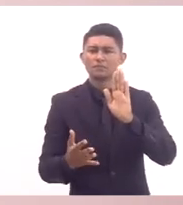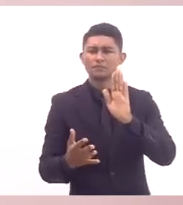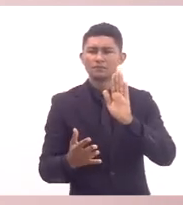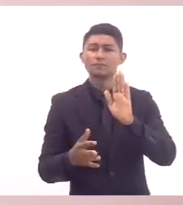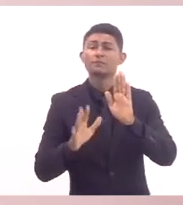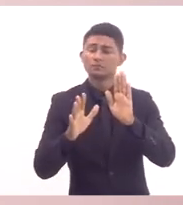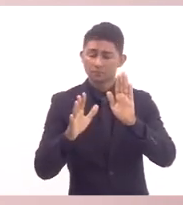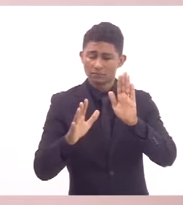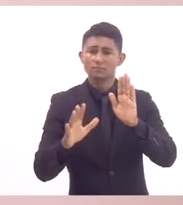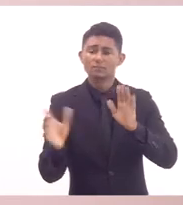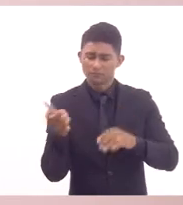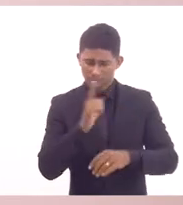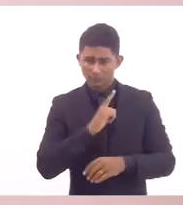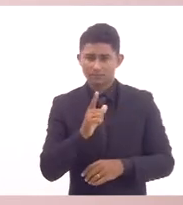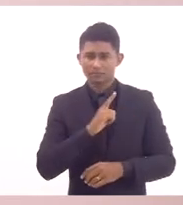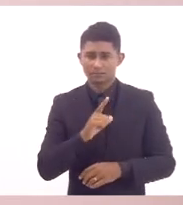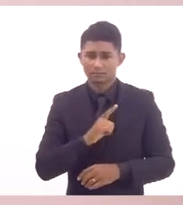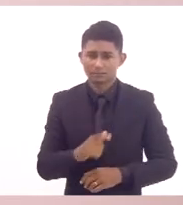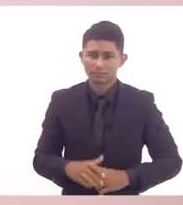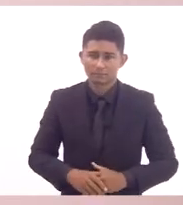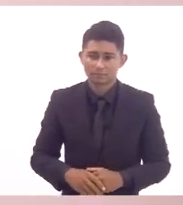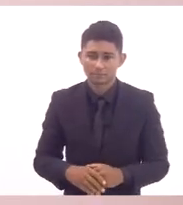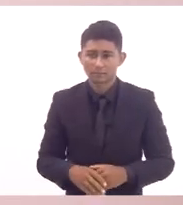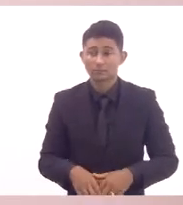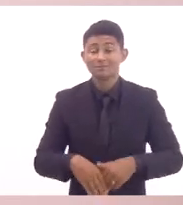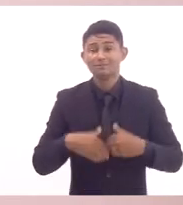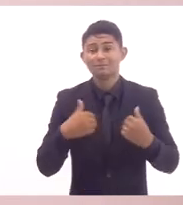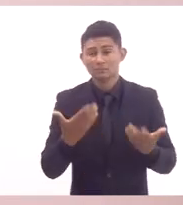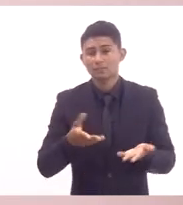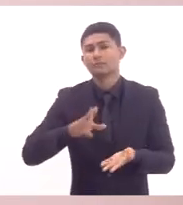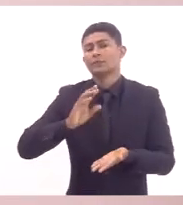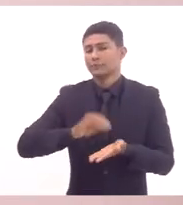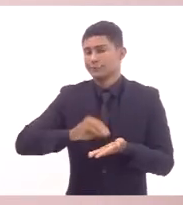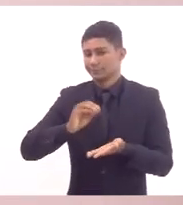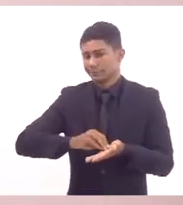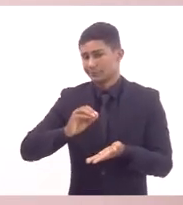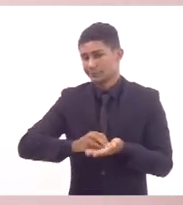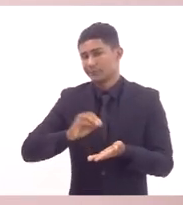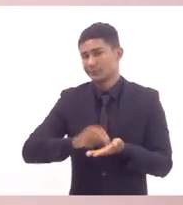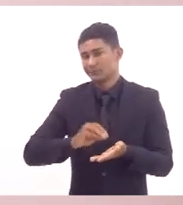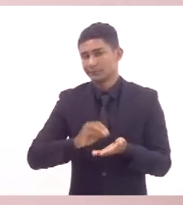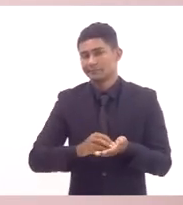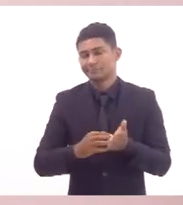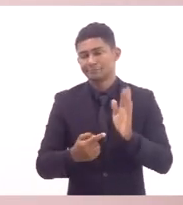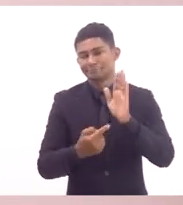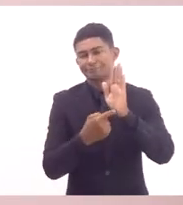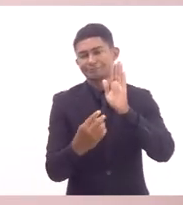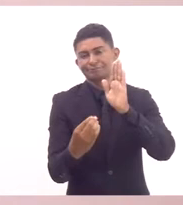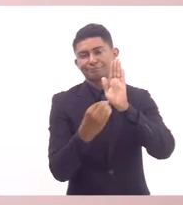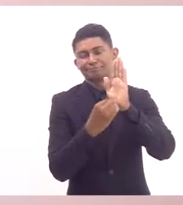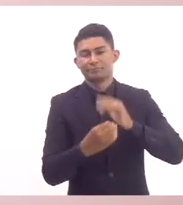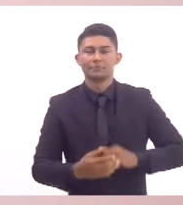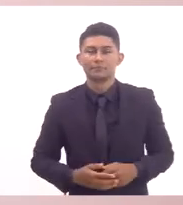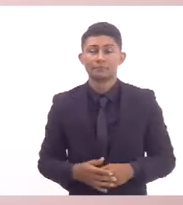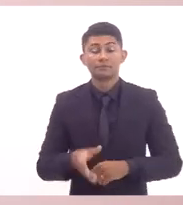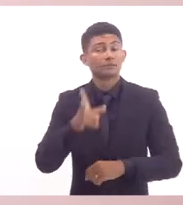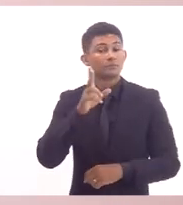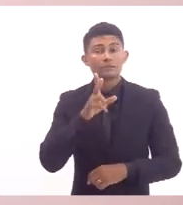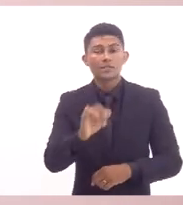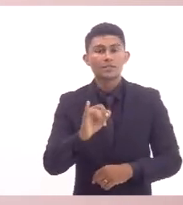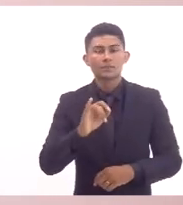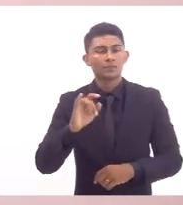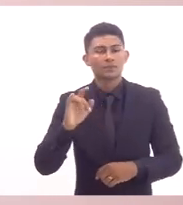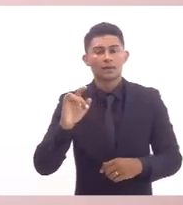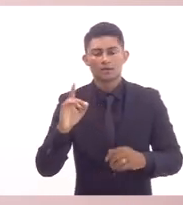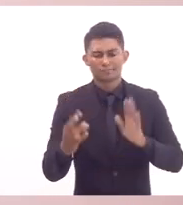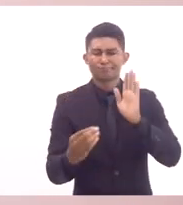estar na caderneta né então é uma ausência presente e se nós nem